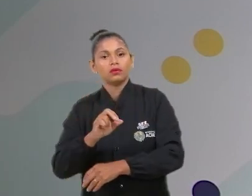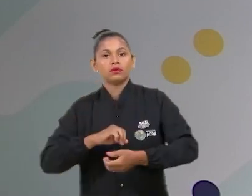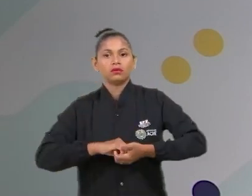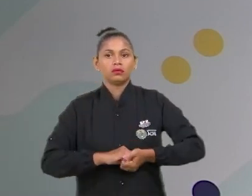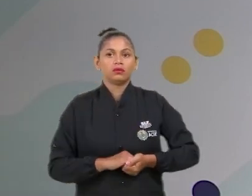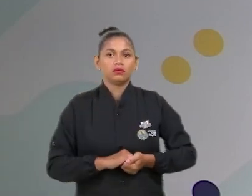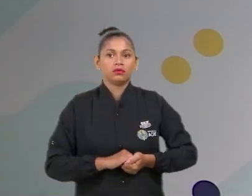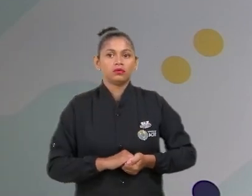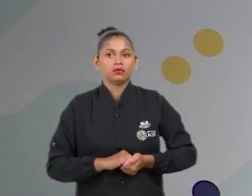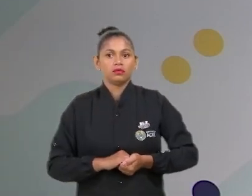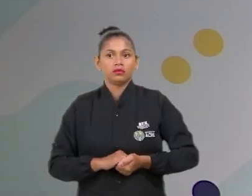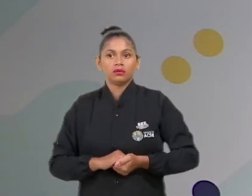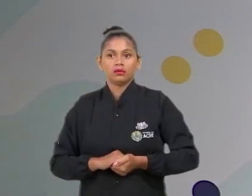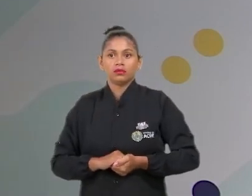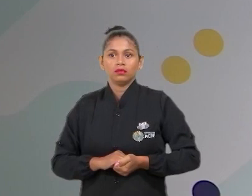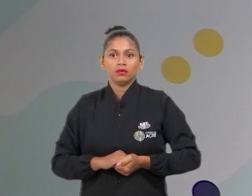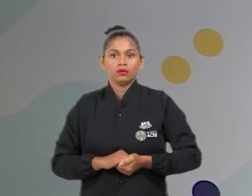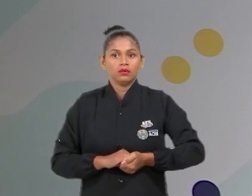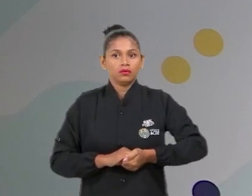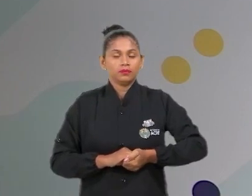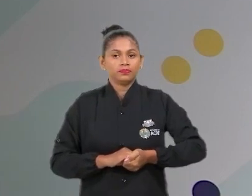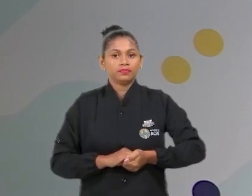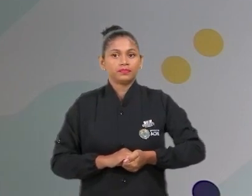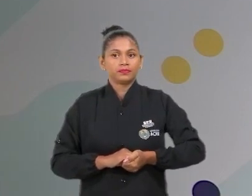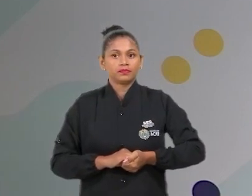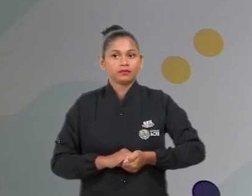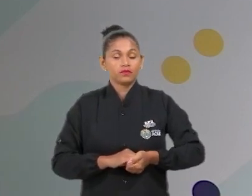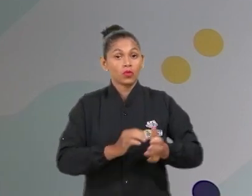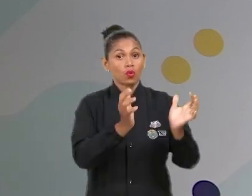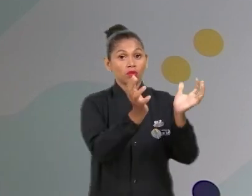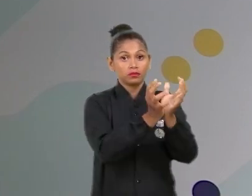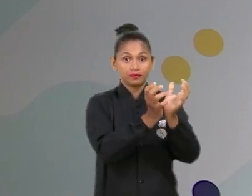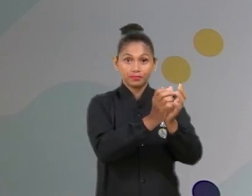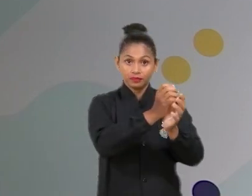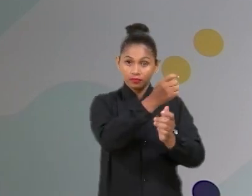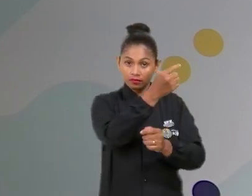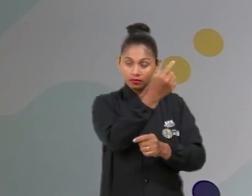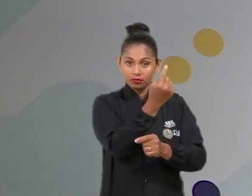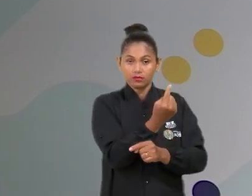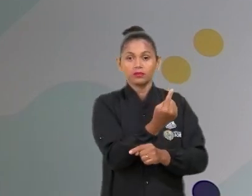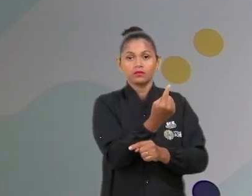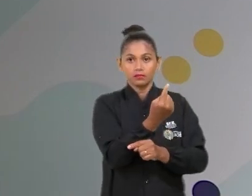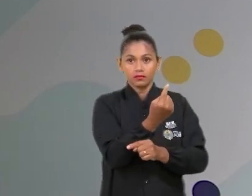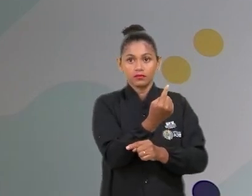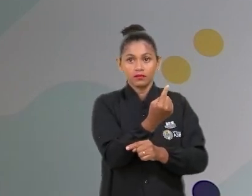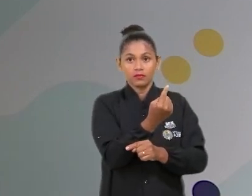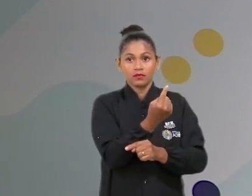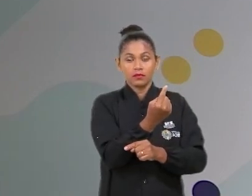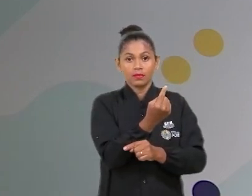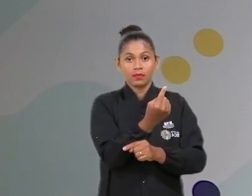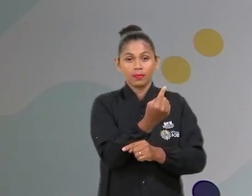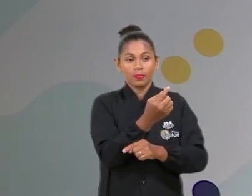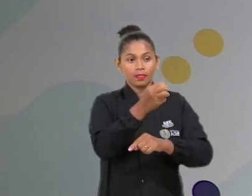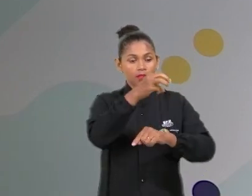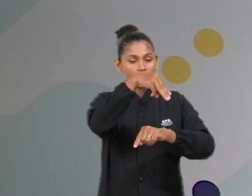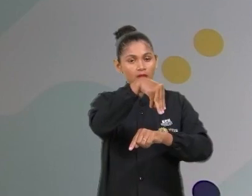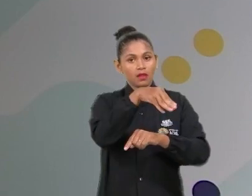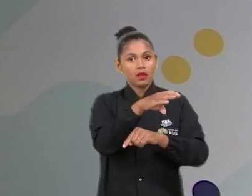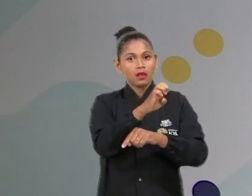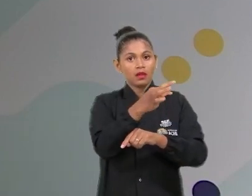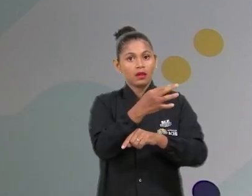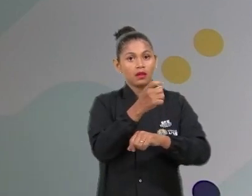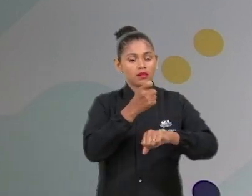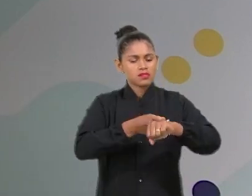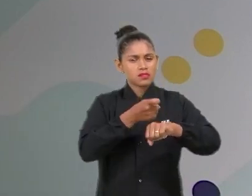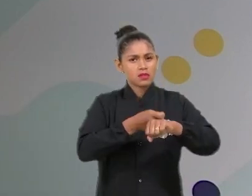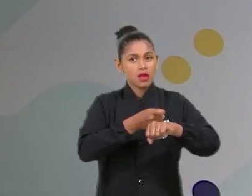nome na tabela periódica. O grupo 1, eles vão ser chamados de metais alcalinos.